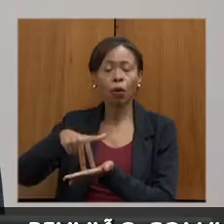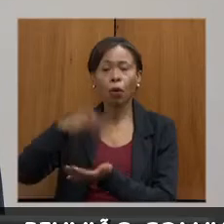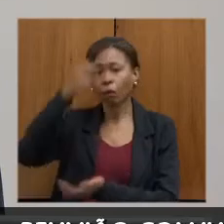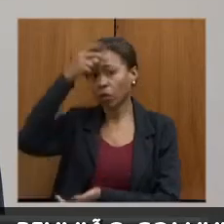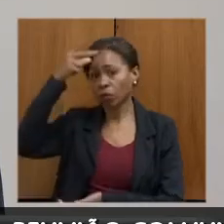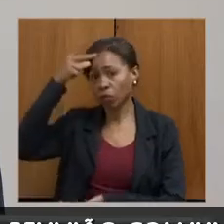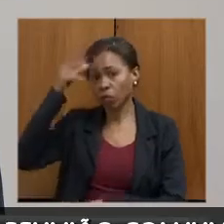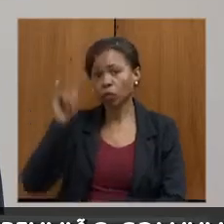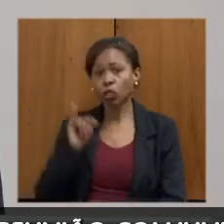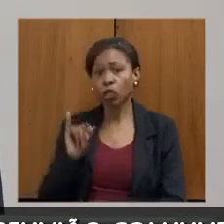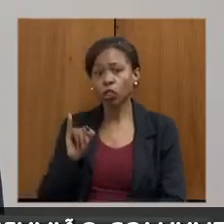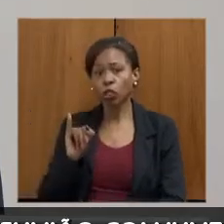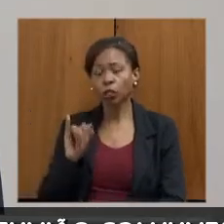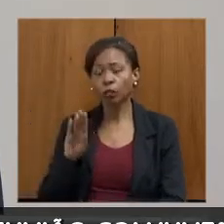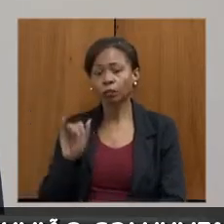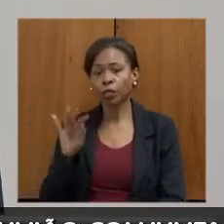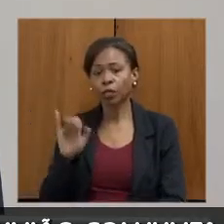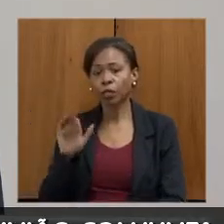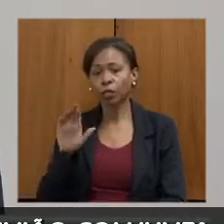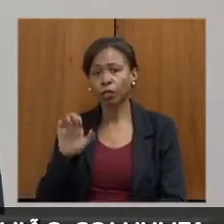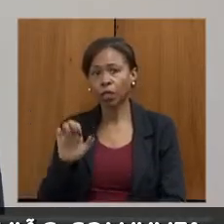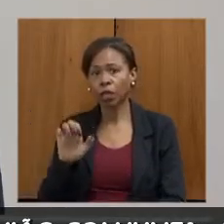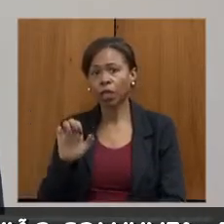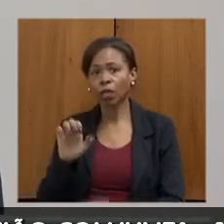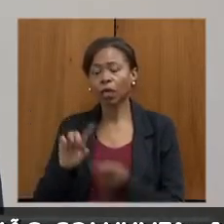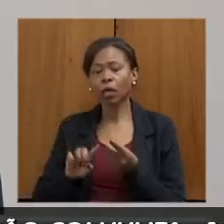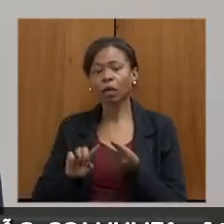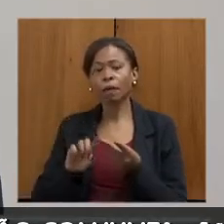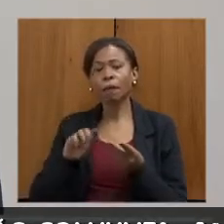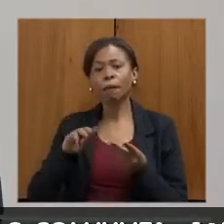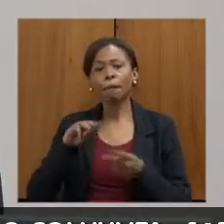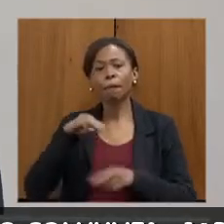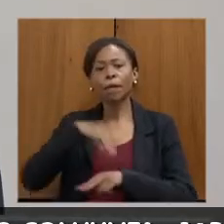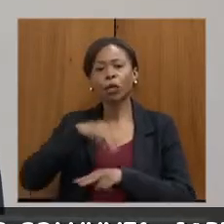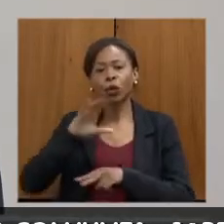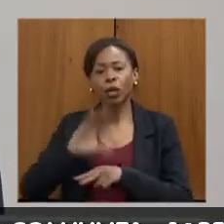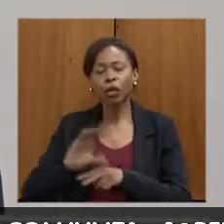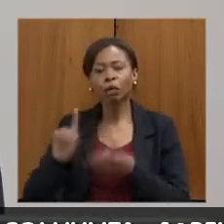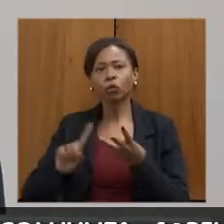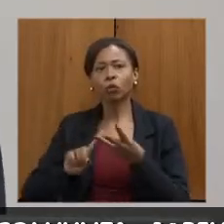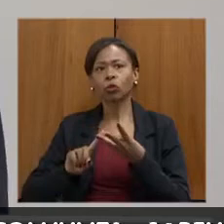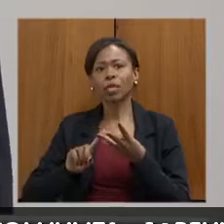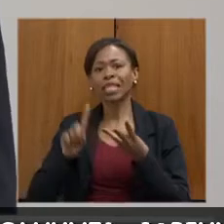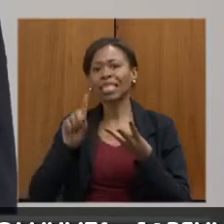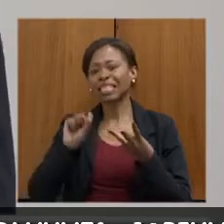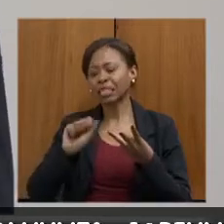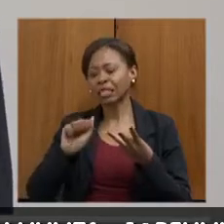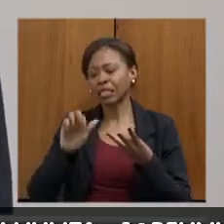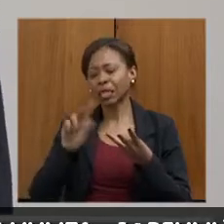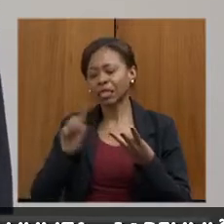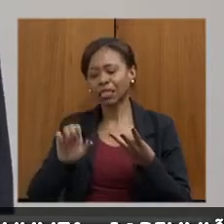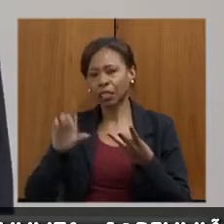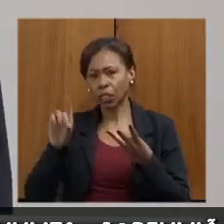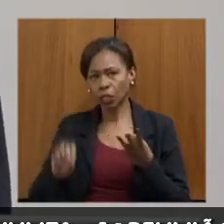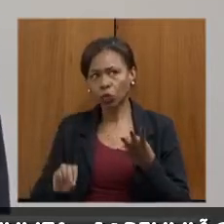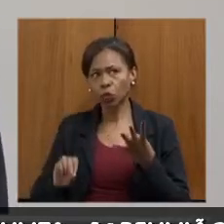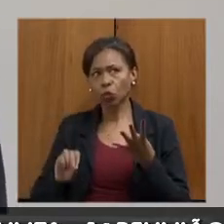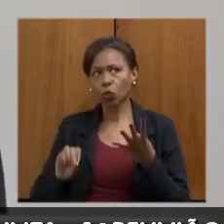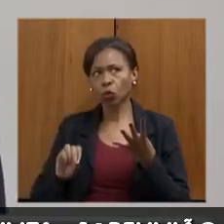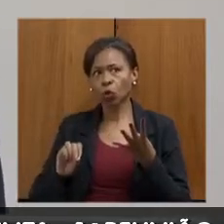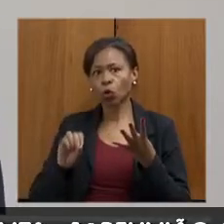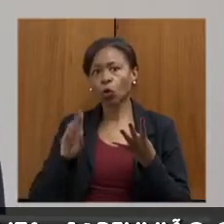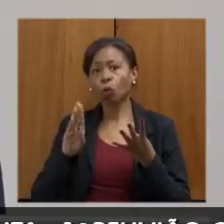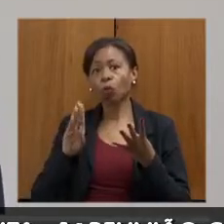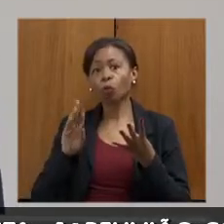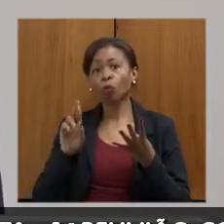prefeito de Ibirité o prefeito de Mário Campos o prefeito de Sarzedo o prefeito de Brumadinho José Augusto do trem bão